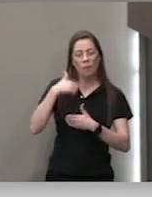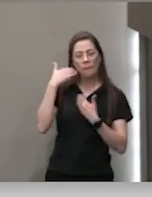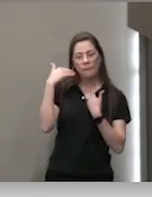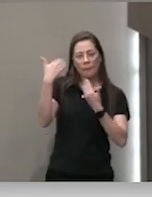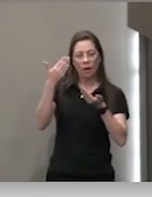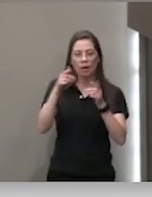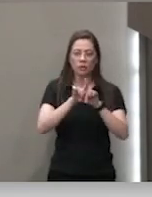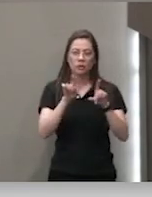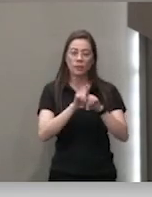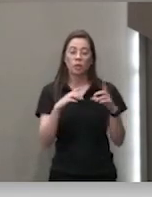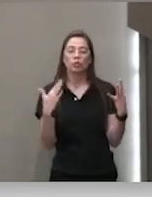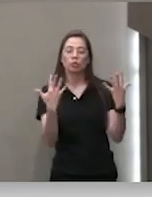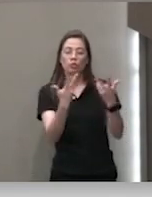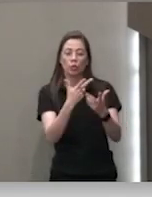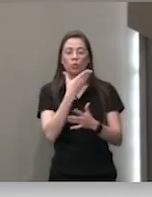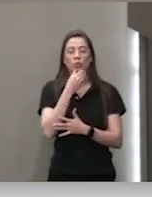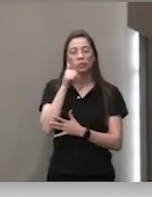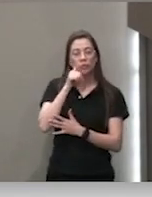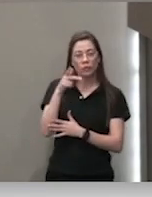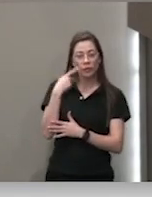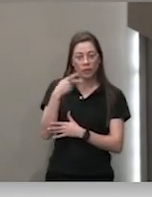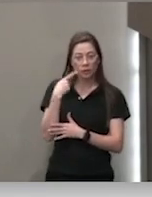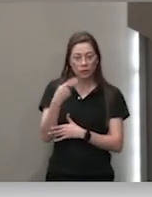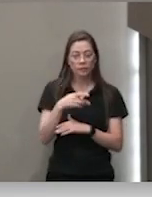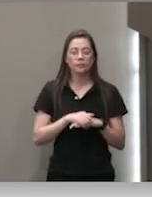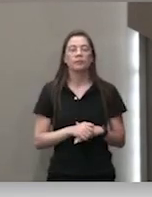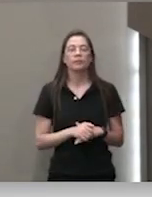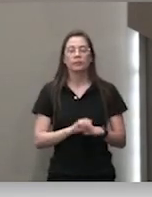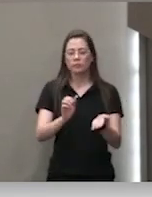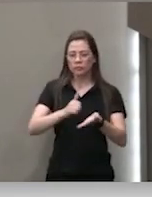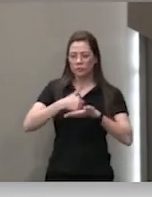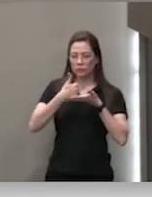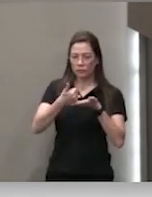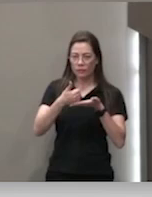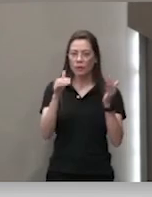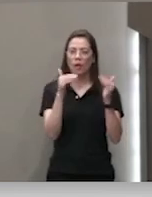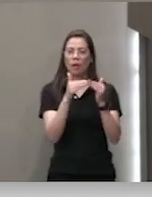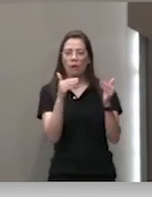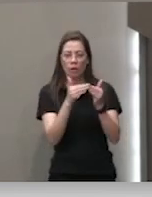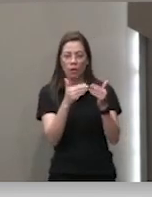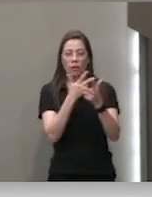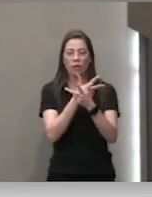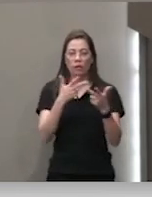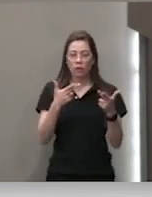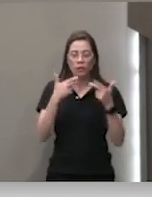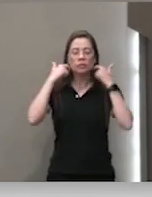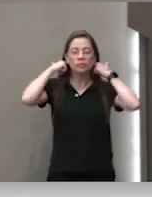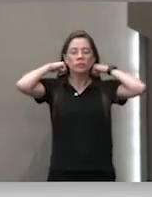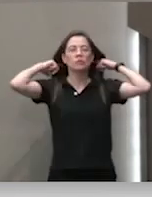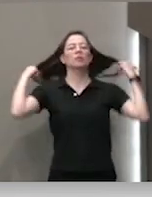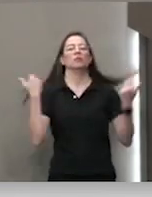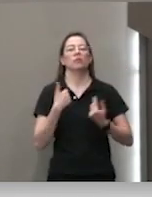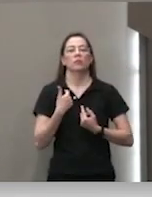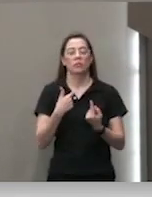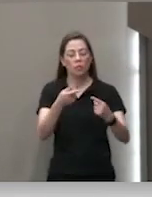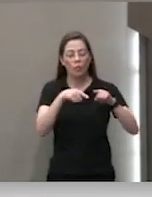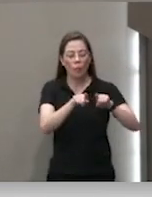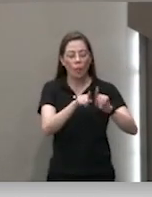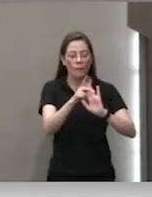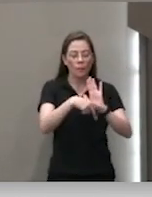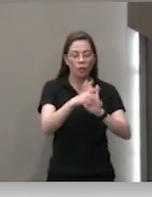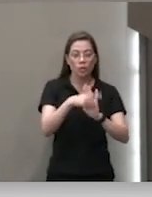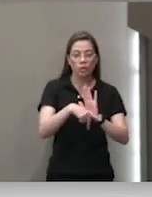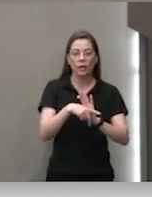colegas vereadores e vereadoras também por todo o apoio de coleguismo, de parcerias em